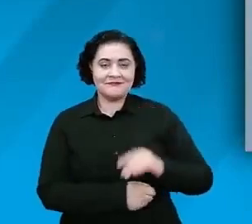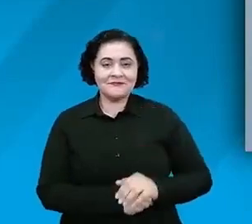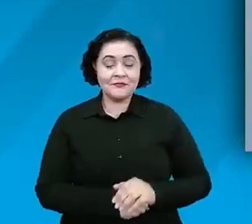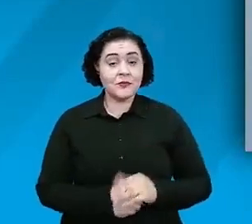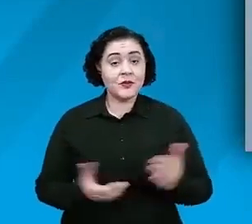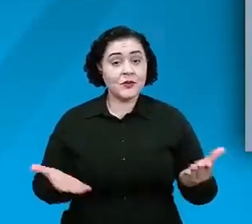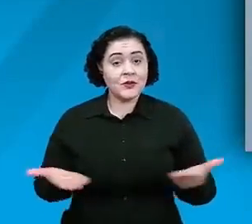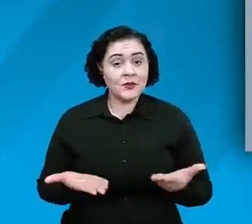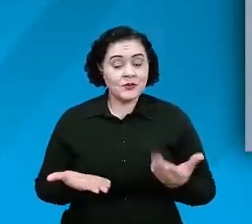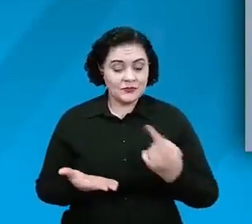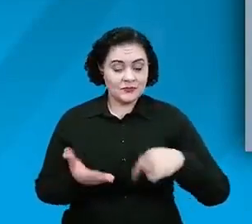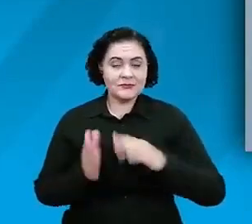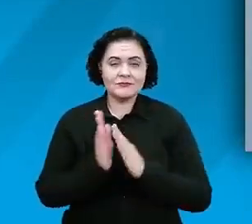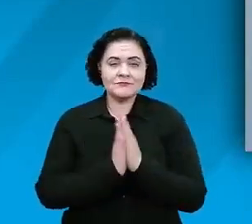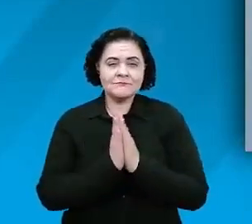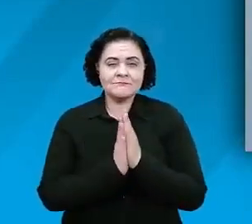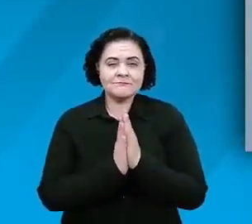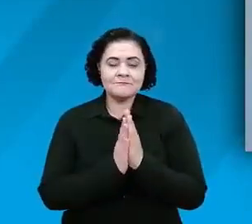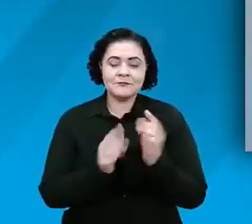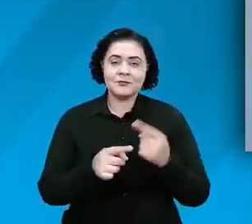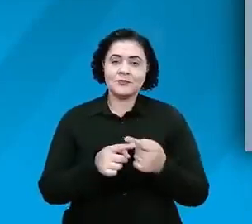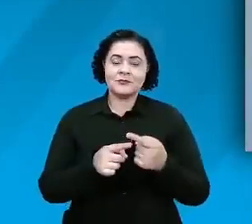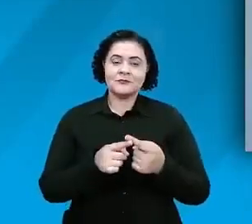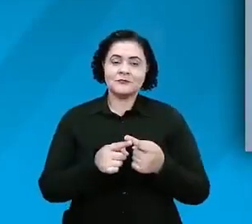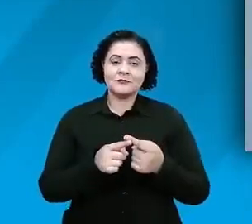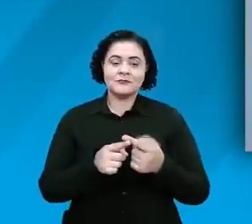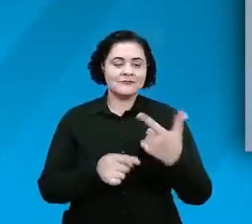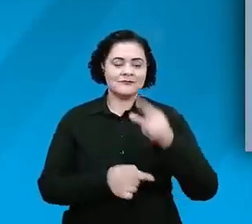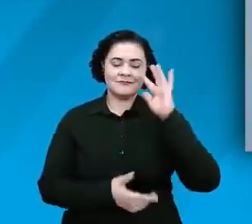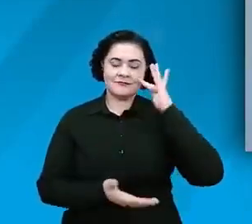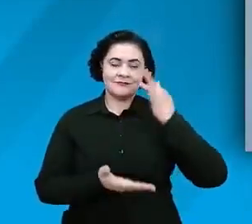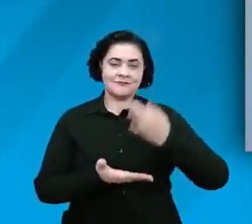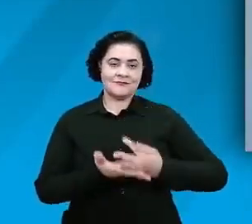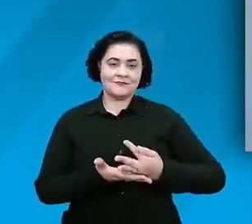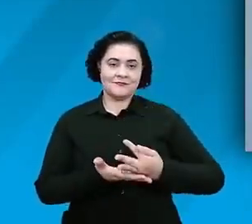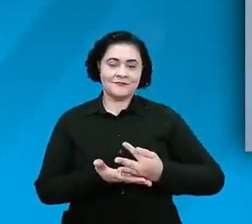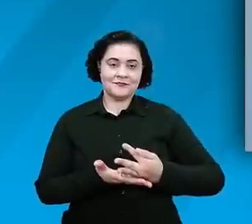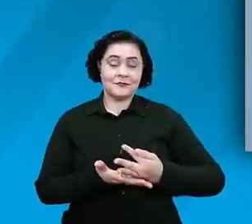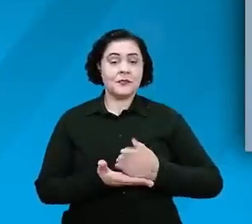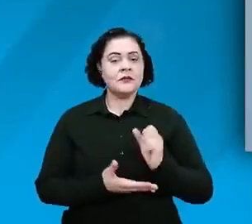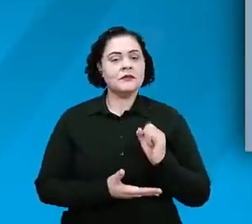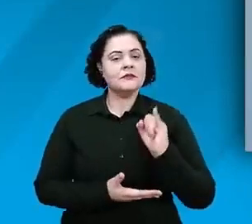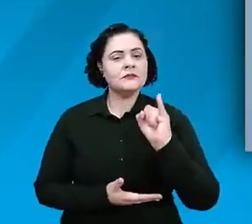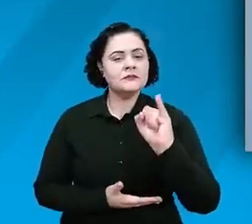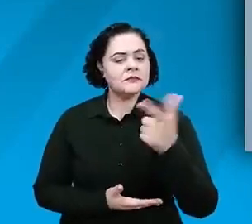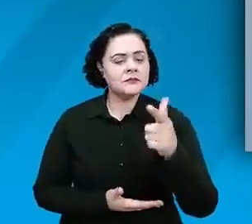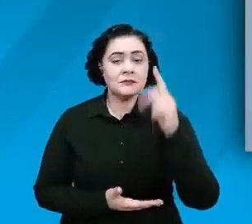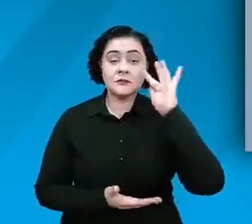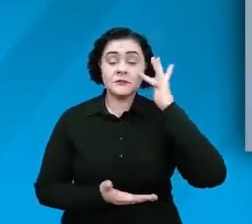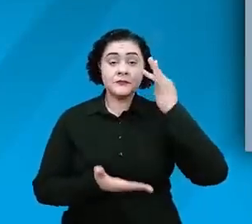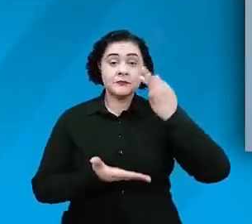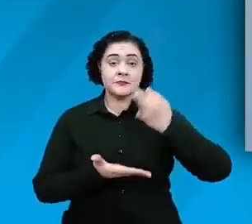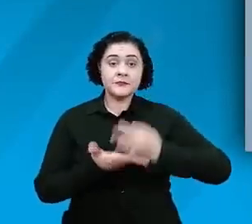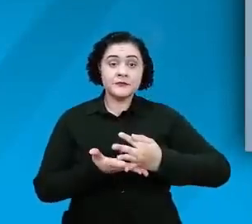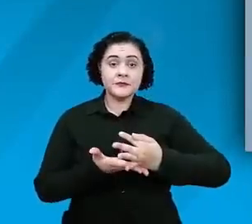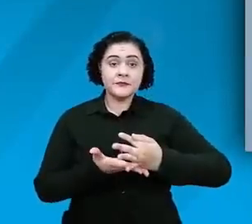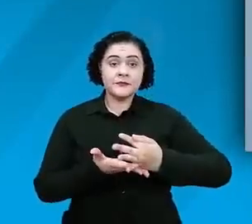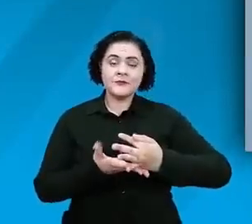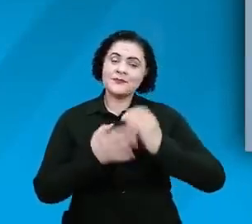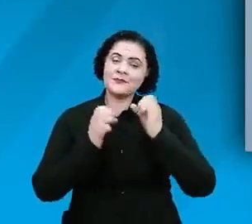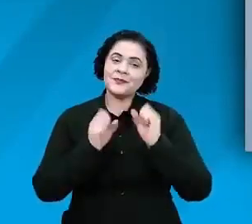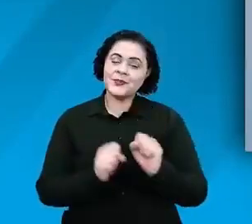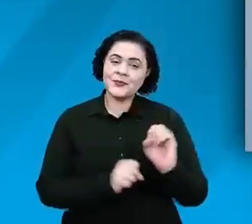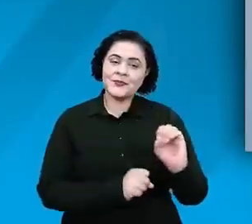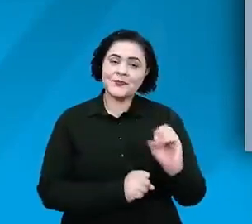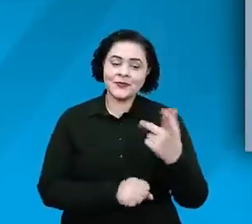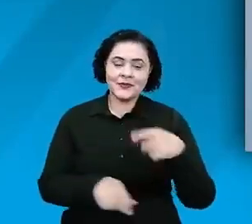Nós hoje estamos ansiosos porque perdemos a fé. Quando perdemos a fé, ameaçamos